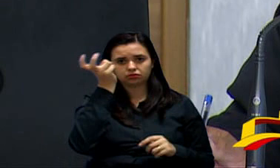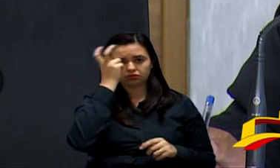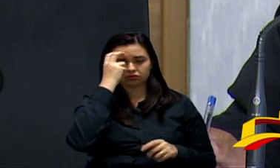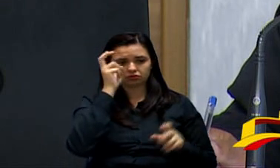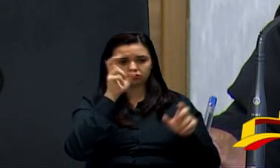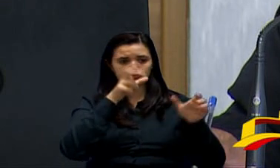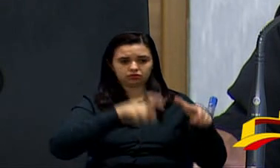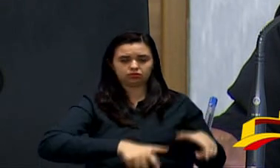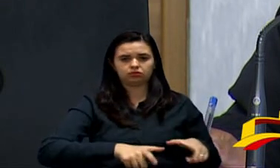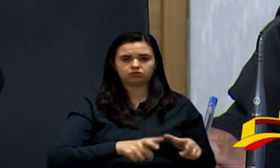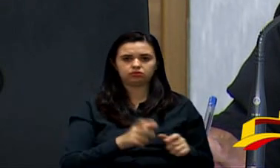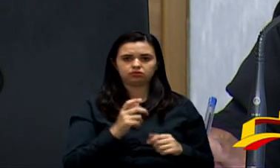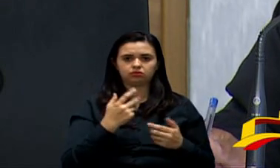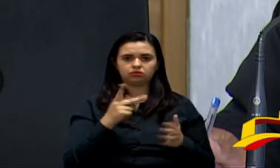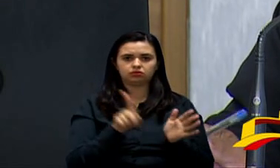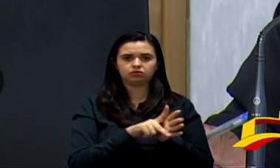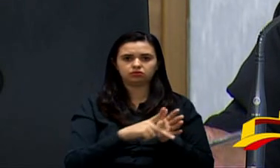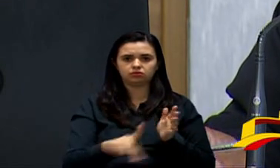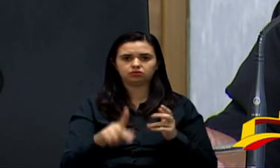providências. Eu coloco em discussão...